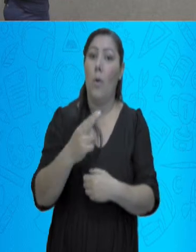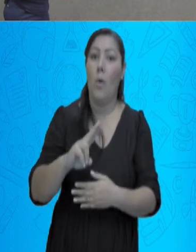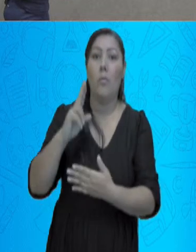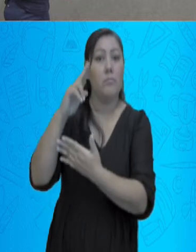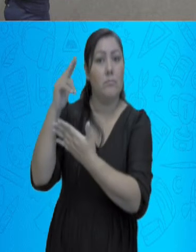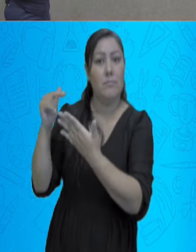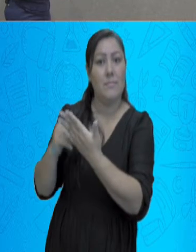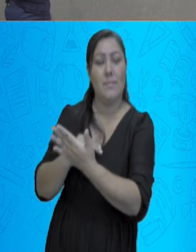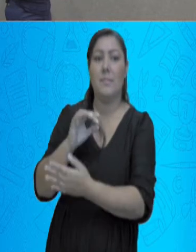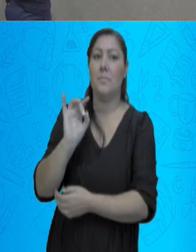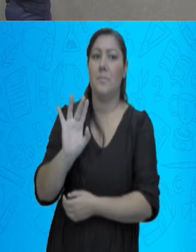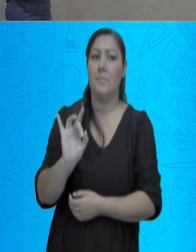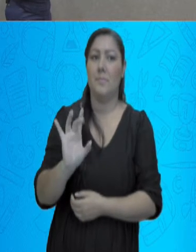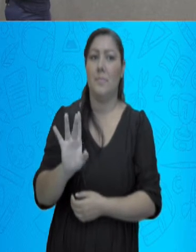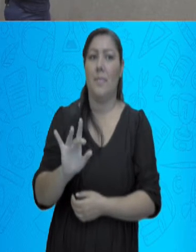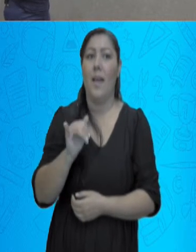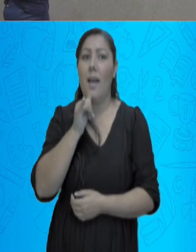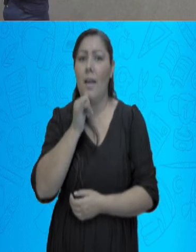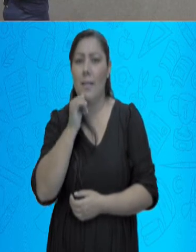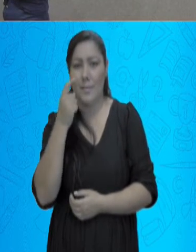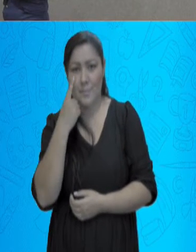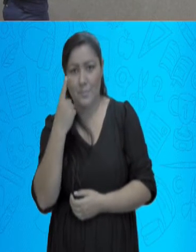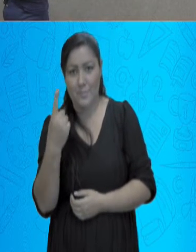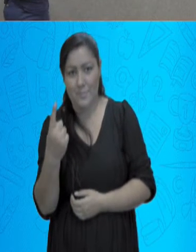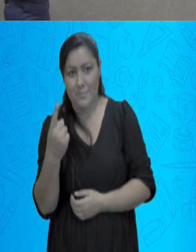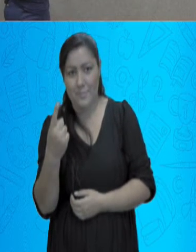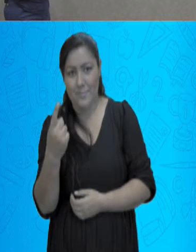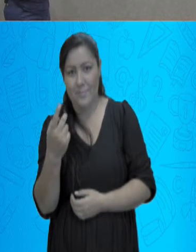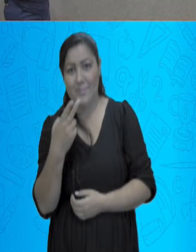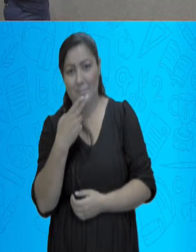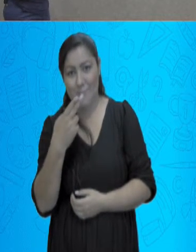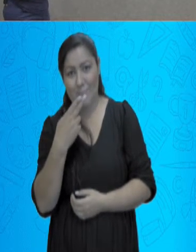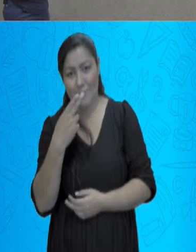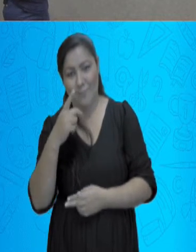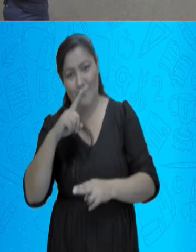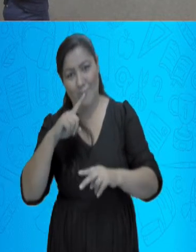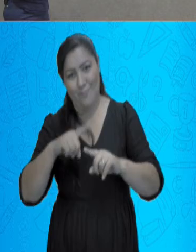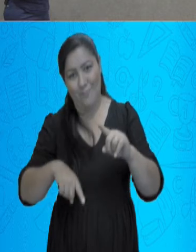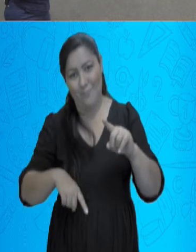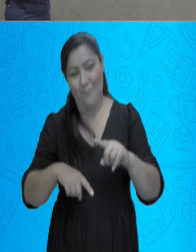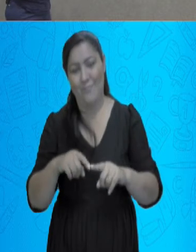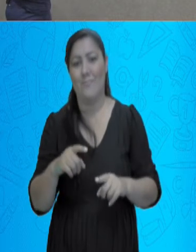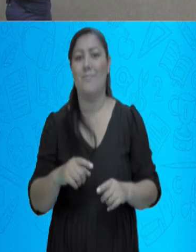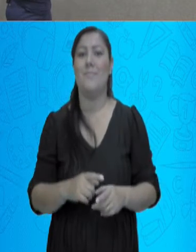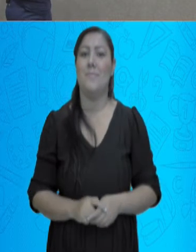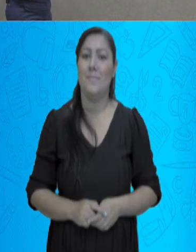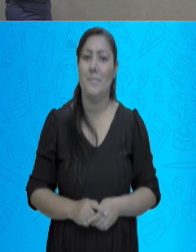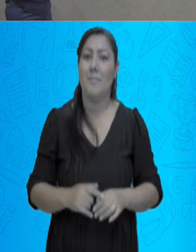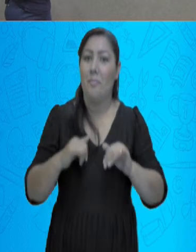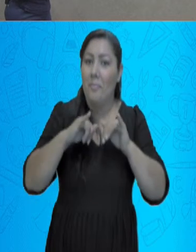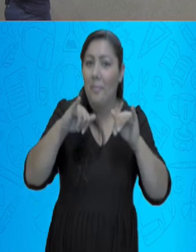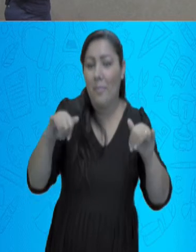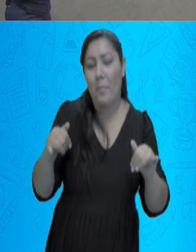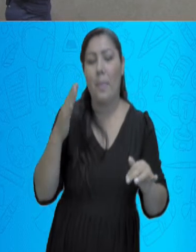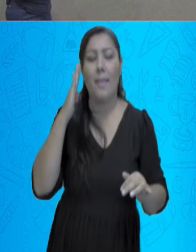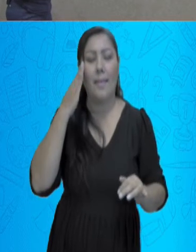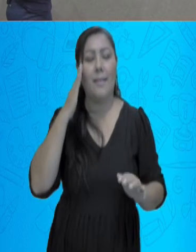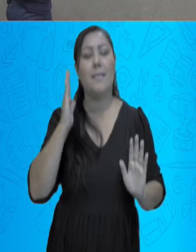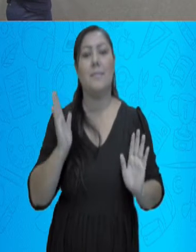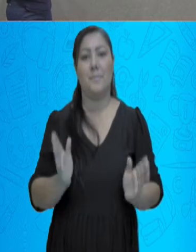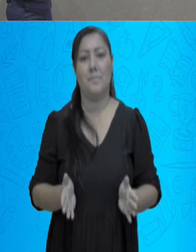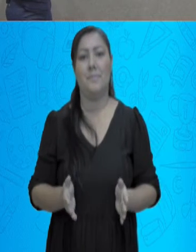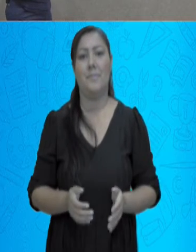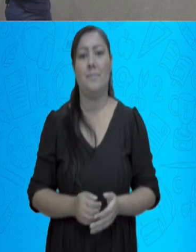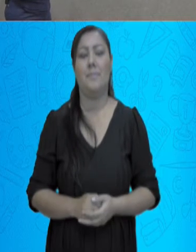Observaram? Olha a imagem que nós temos. Nada escrito, mas a informação, a transmissão de